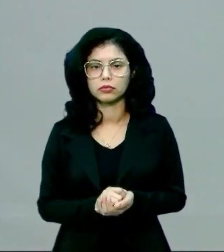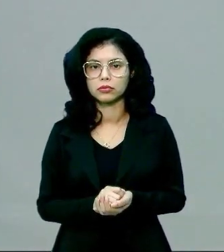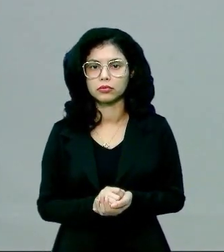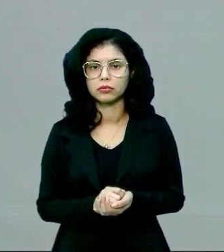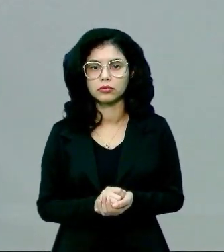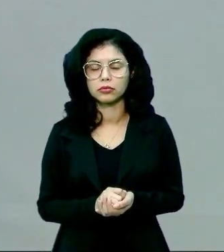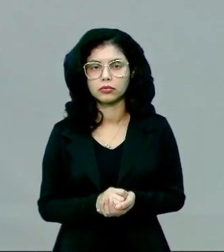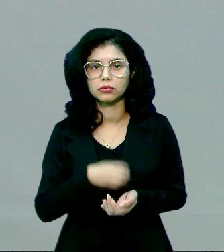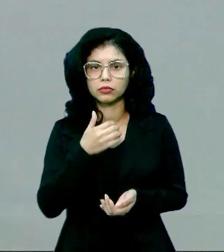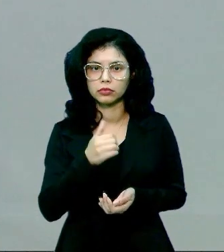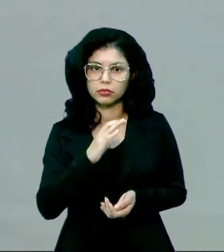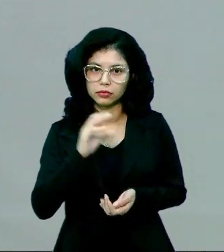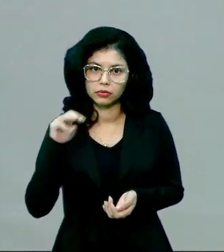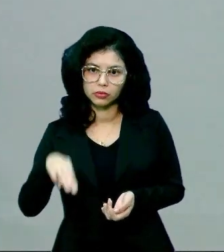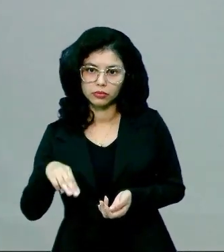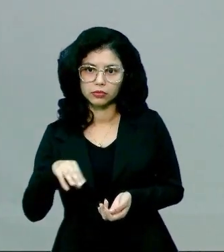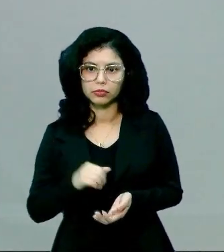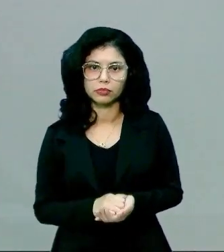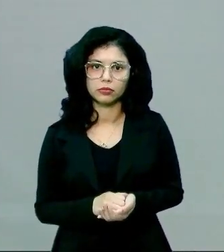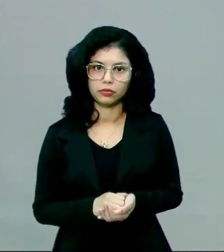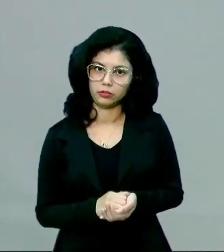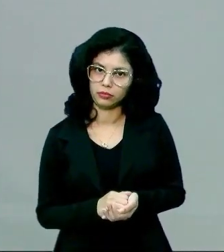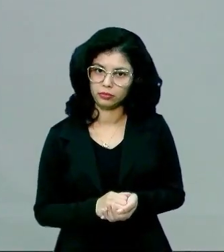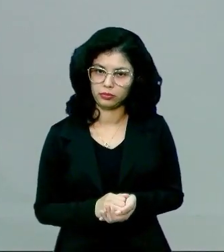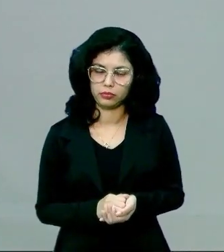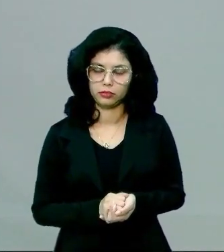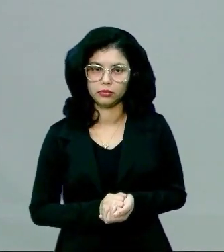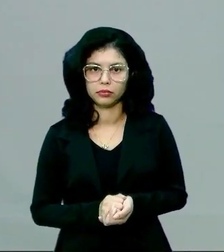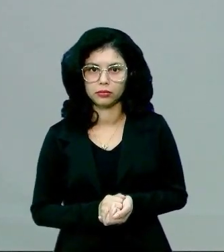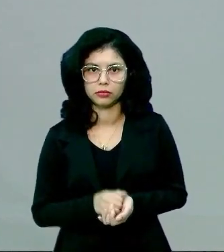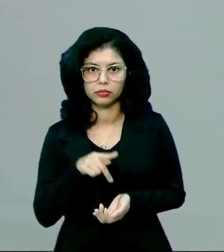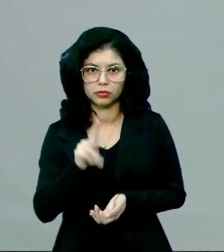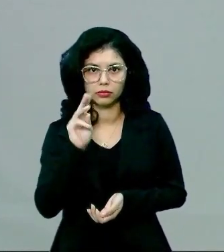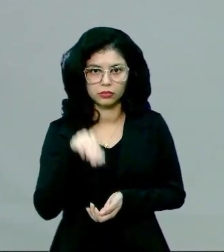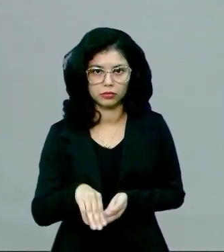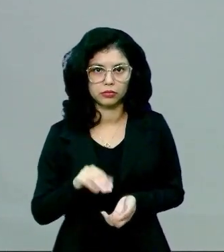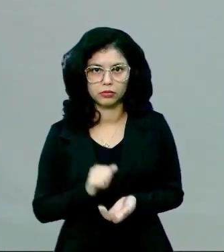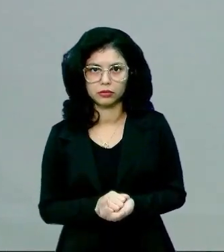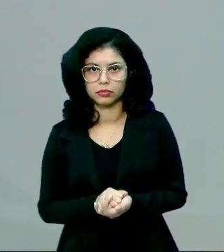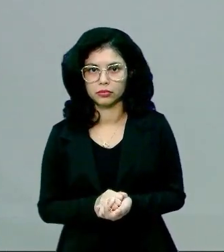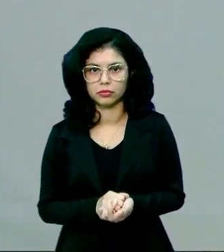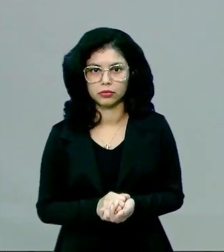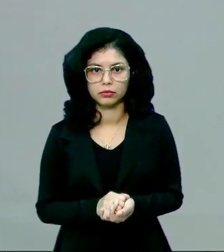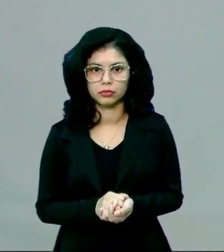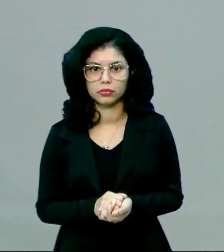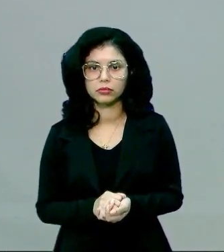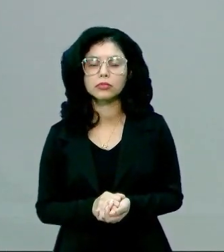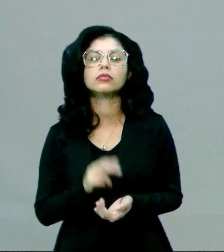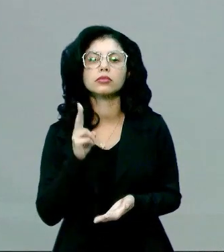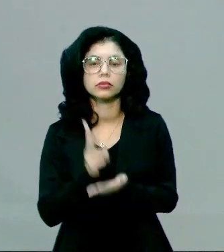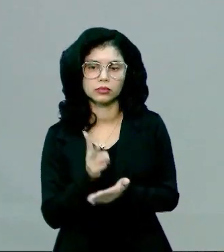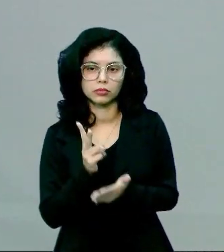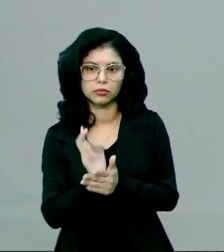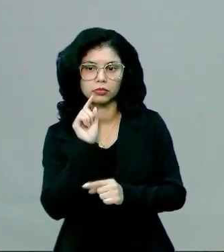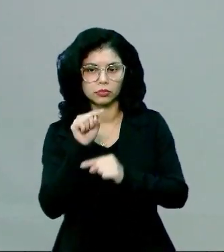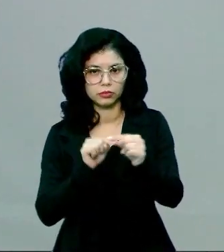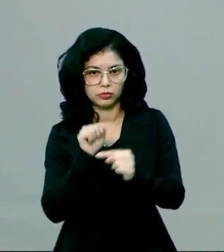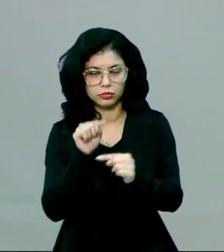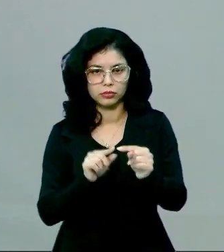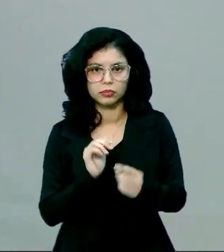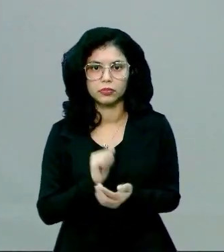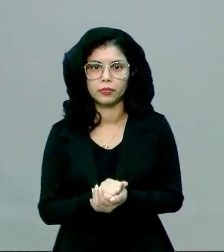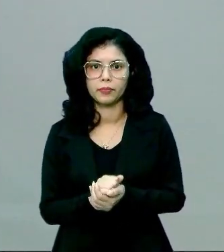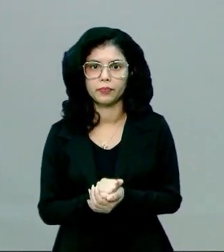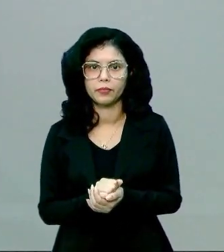gente vai voltar de centímetro, tá? Para quilômetro. Então, aqui a gente vai sempre dividindo.